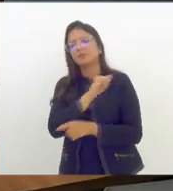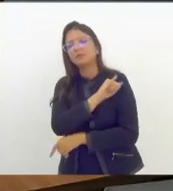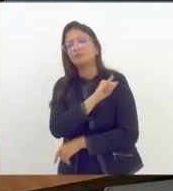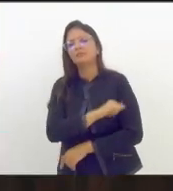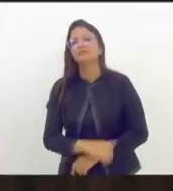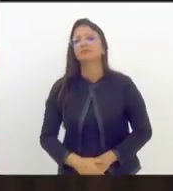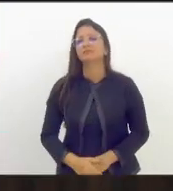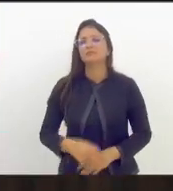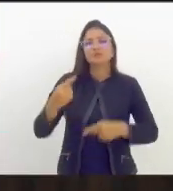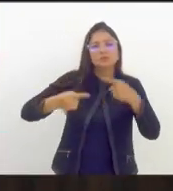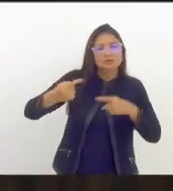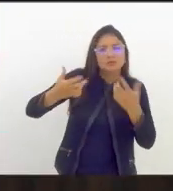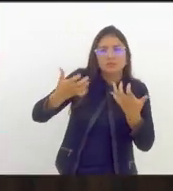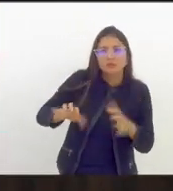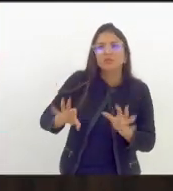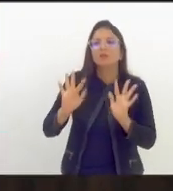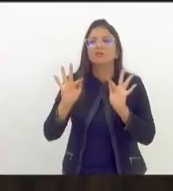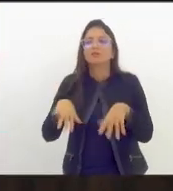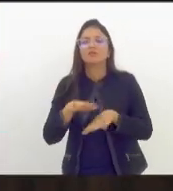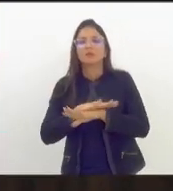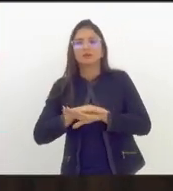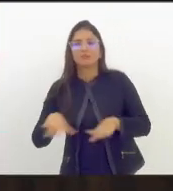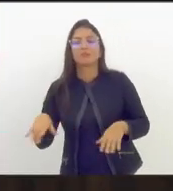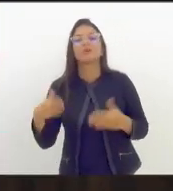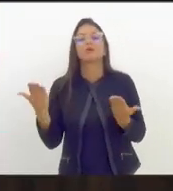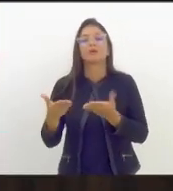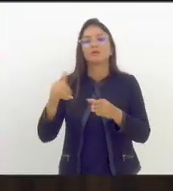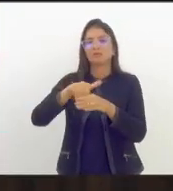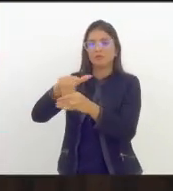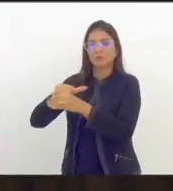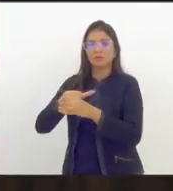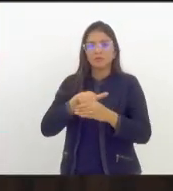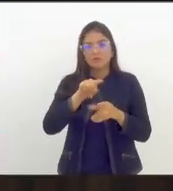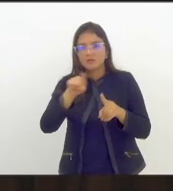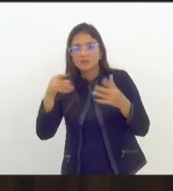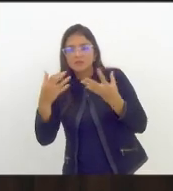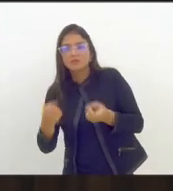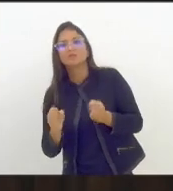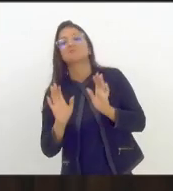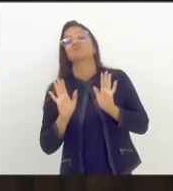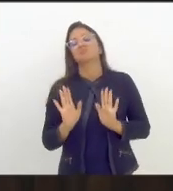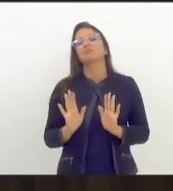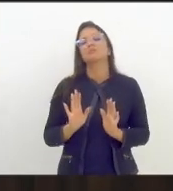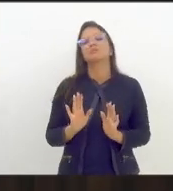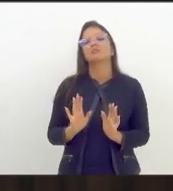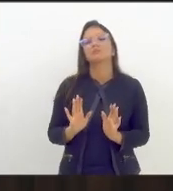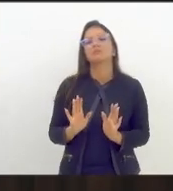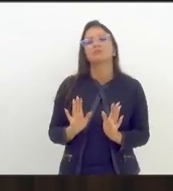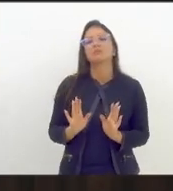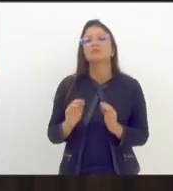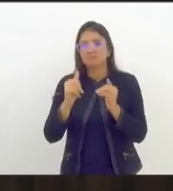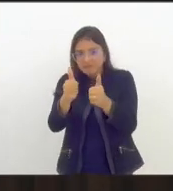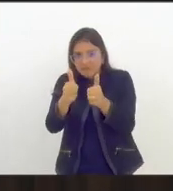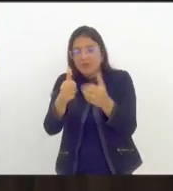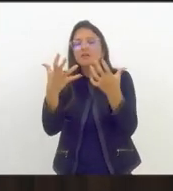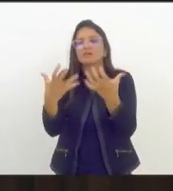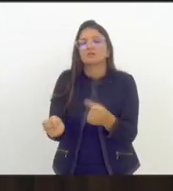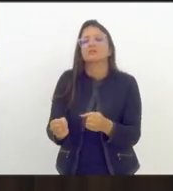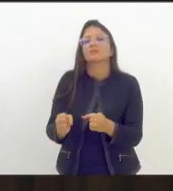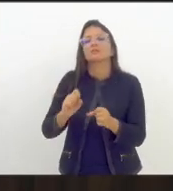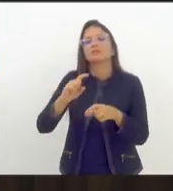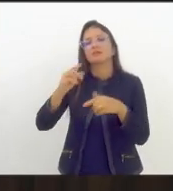Não havendo mais quem queira discutir, encerrada a discussão, em votação. Senhores que aprovam, permaneçam como estão. Aprovado, vai